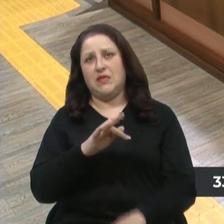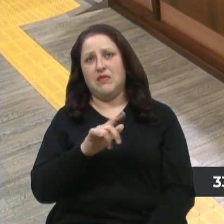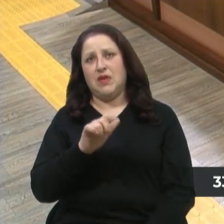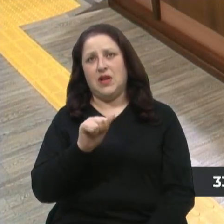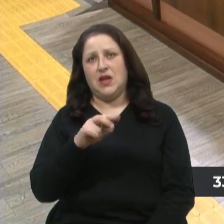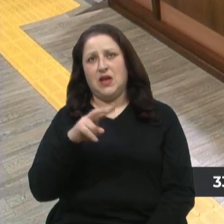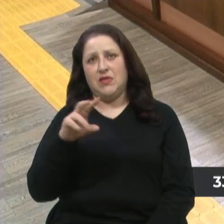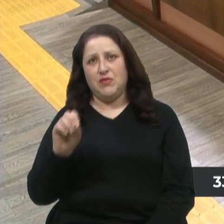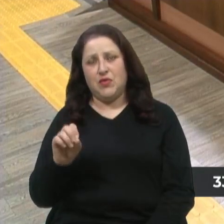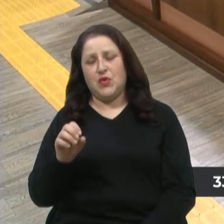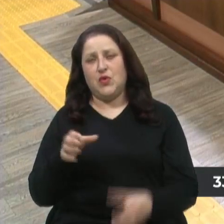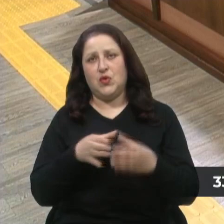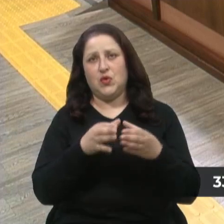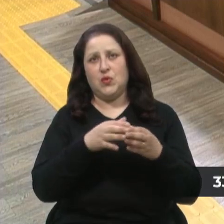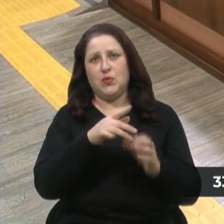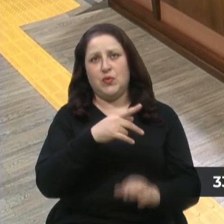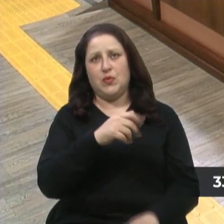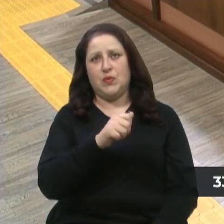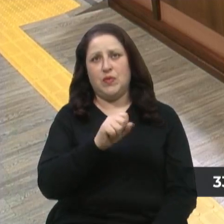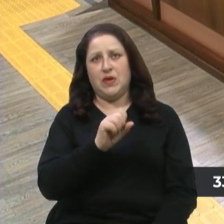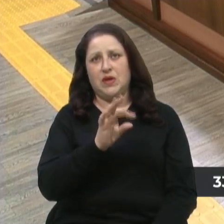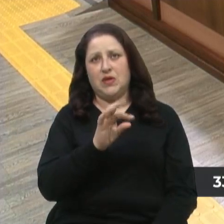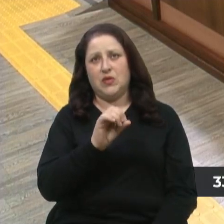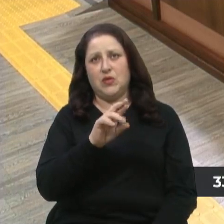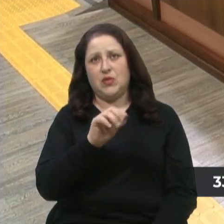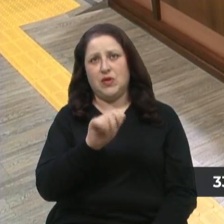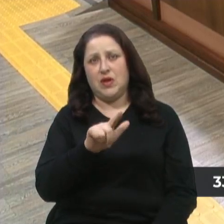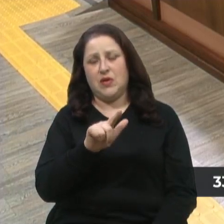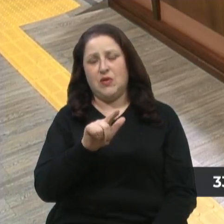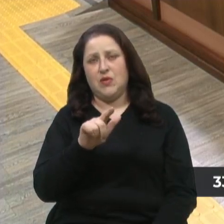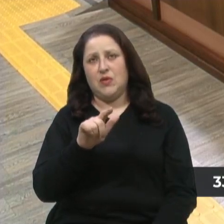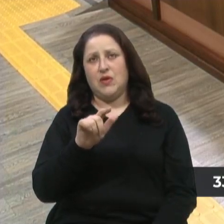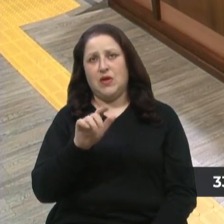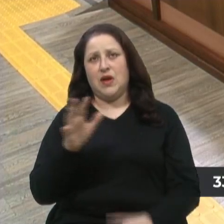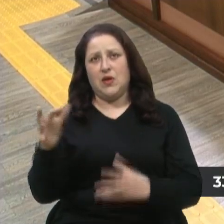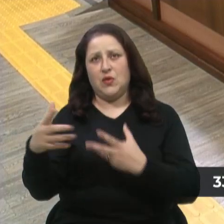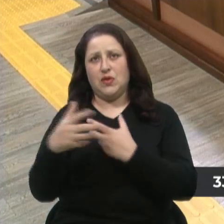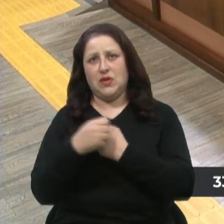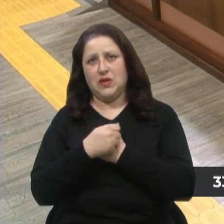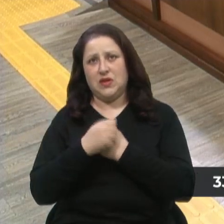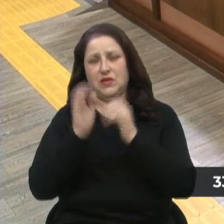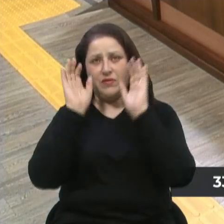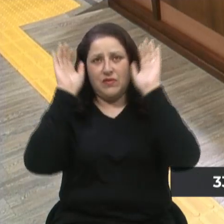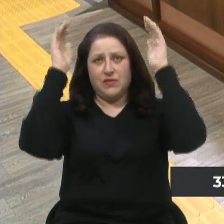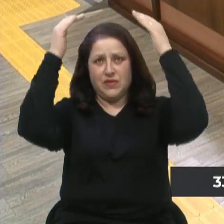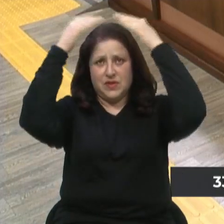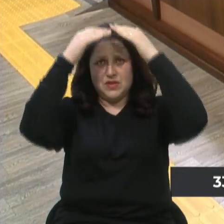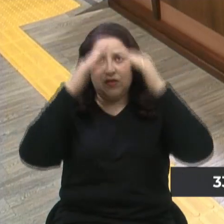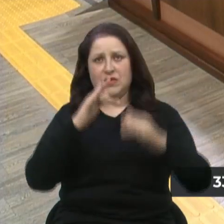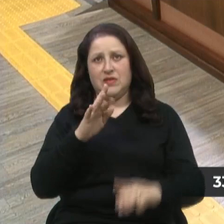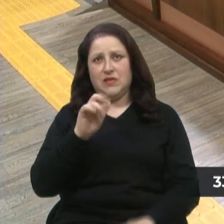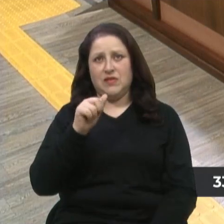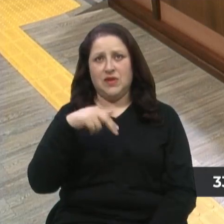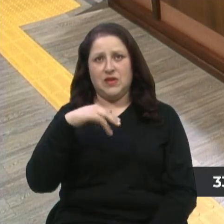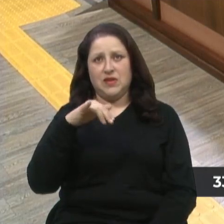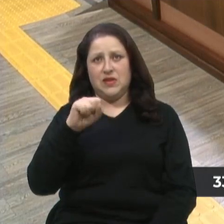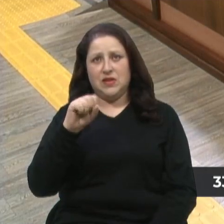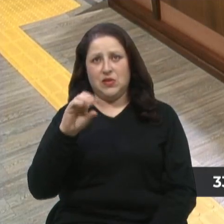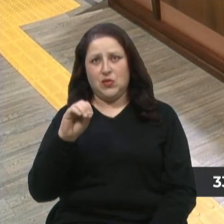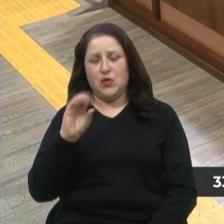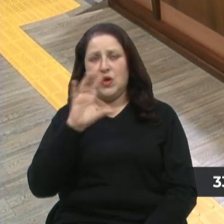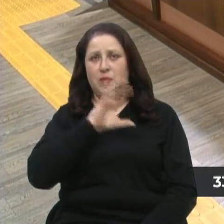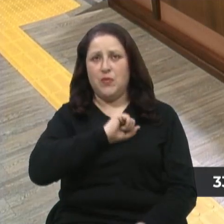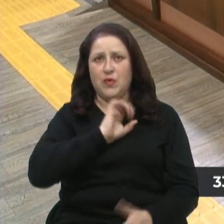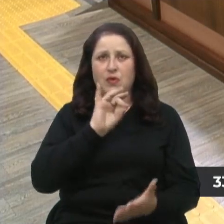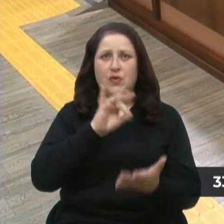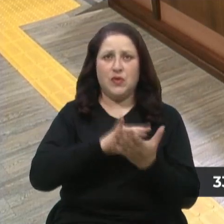acolhida. Tem uma frase do Papa Francisco, onde o amor se torna concreto, se torna proximidade, se